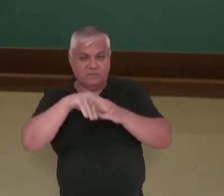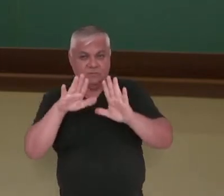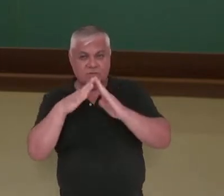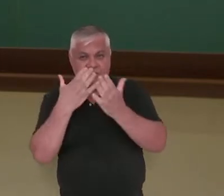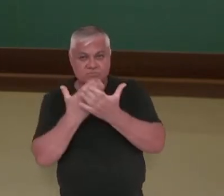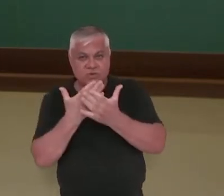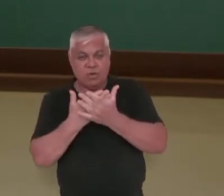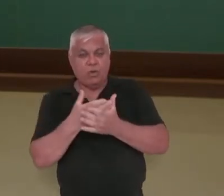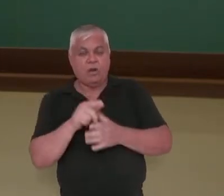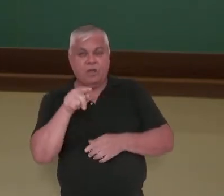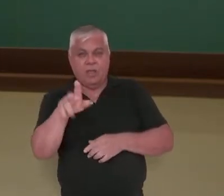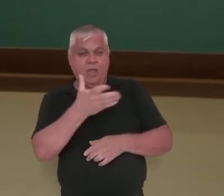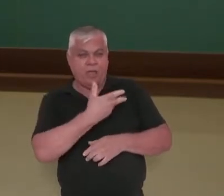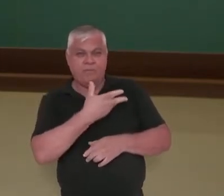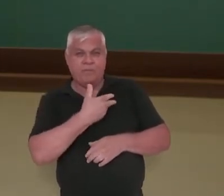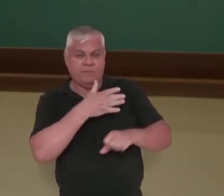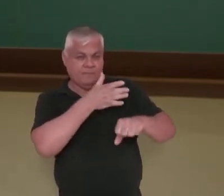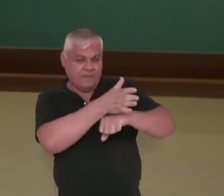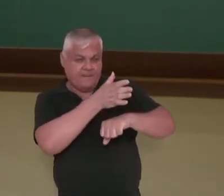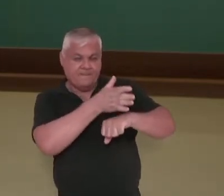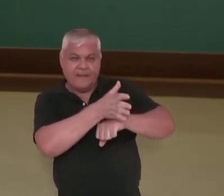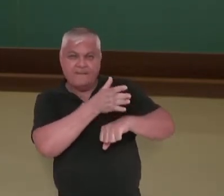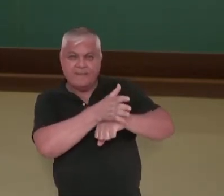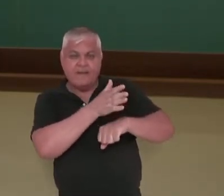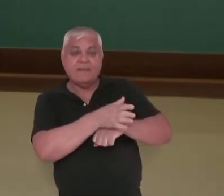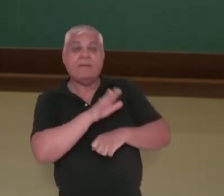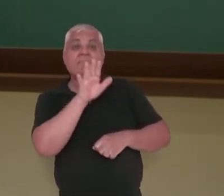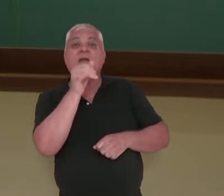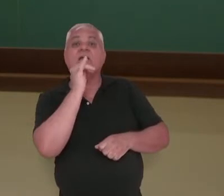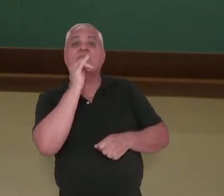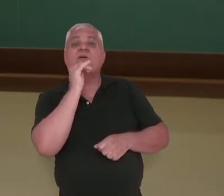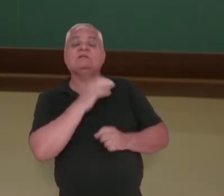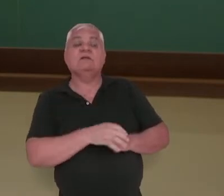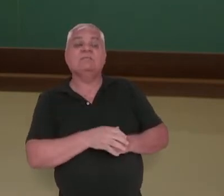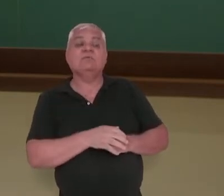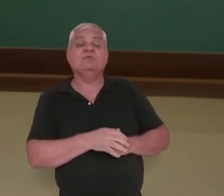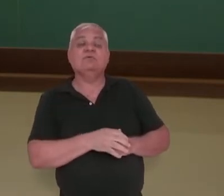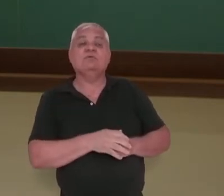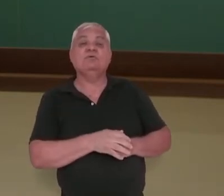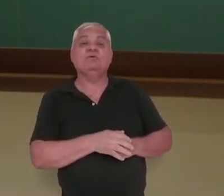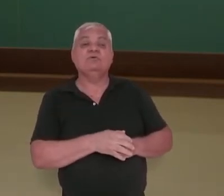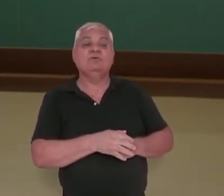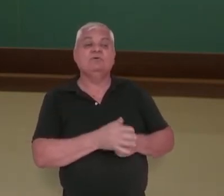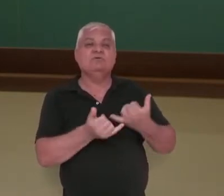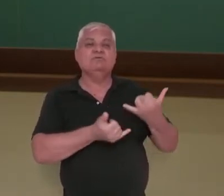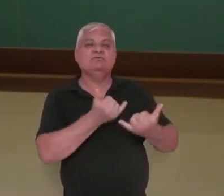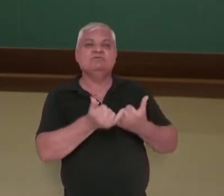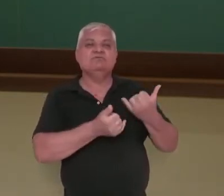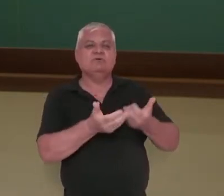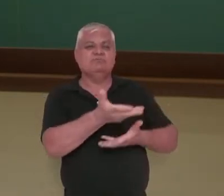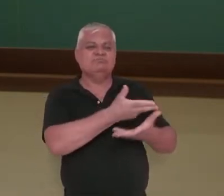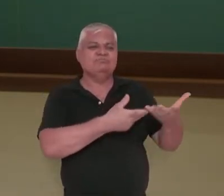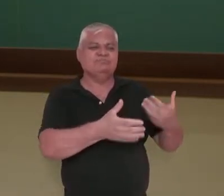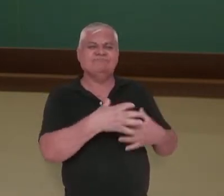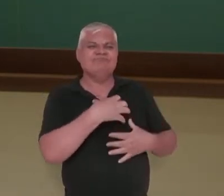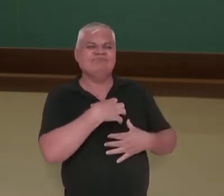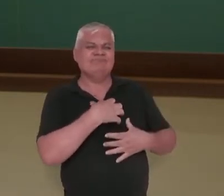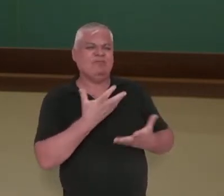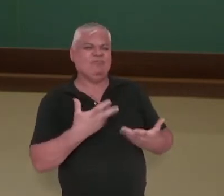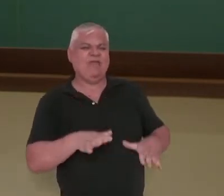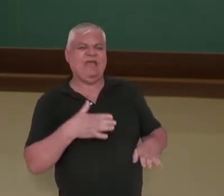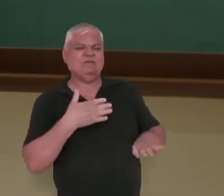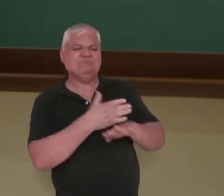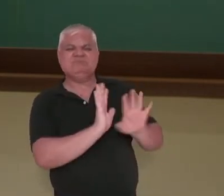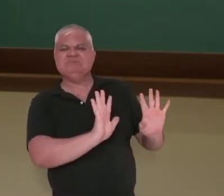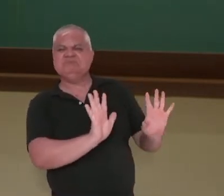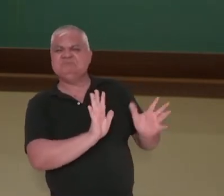que participem de diversas situações, quando é colocado um jogo competitivo, o colega não se sente à vontade de participar? Será